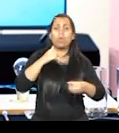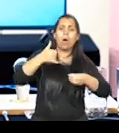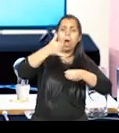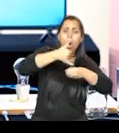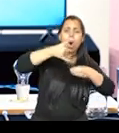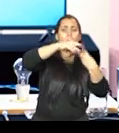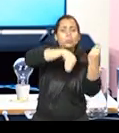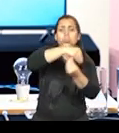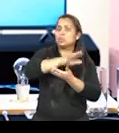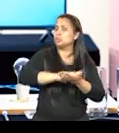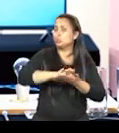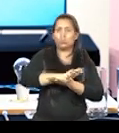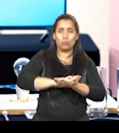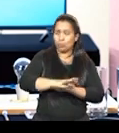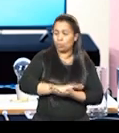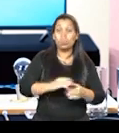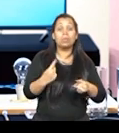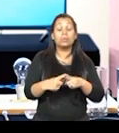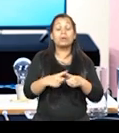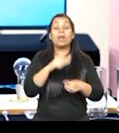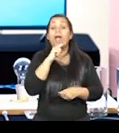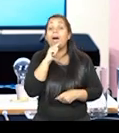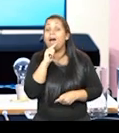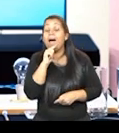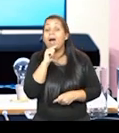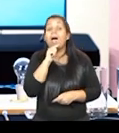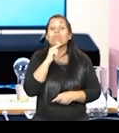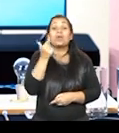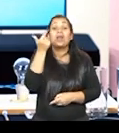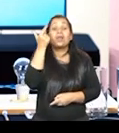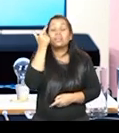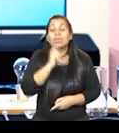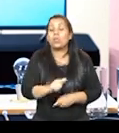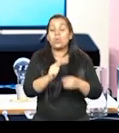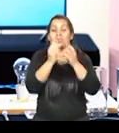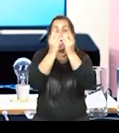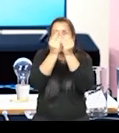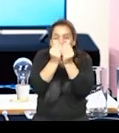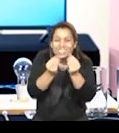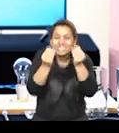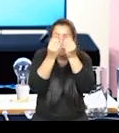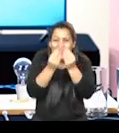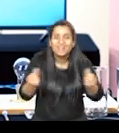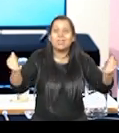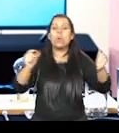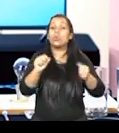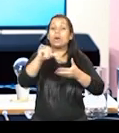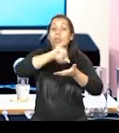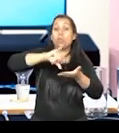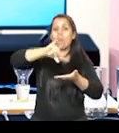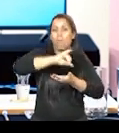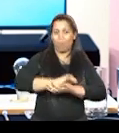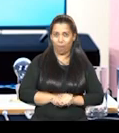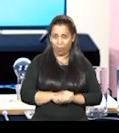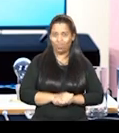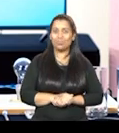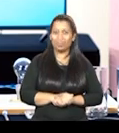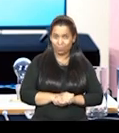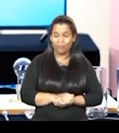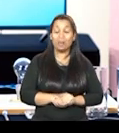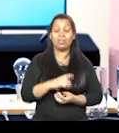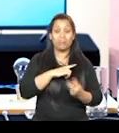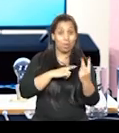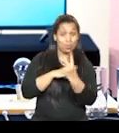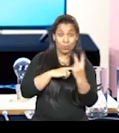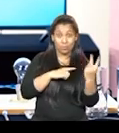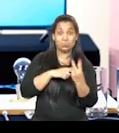misturam? É porque a água ela não consegue dissolver as partículas do óleo. Quando temos os dois e